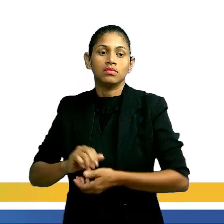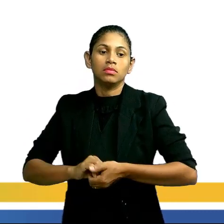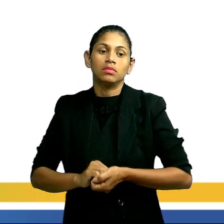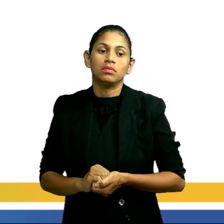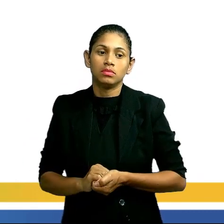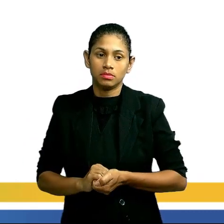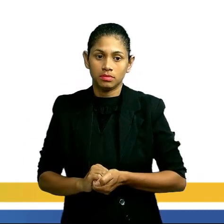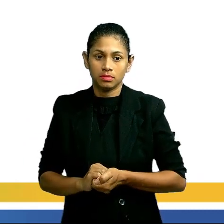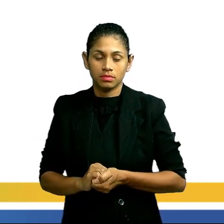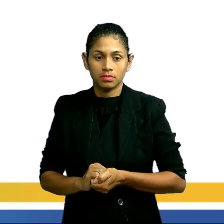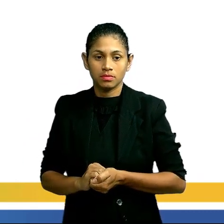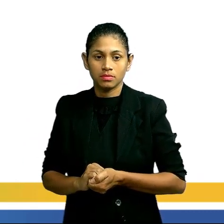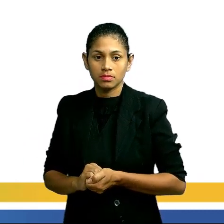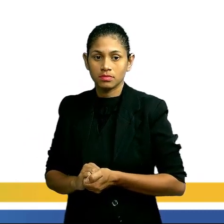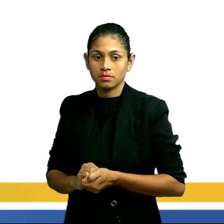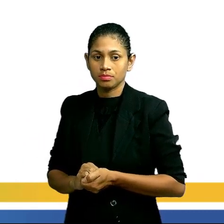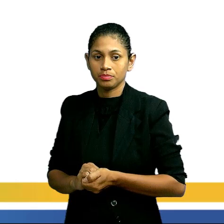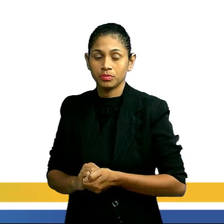novamente constante.